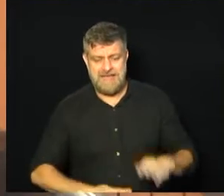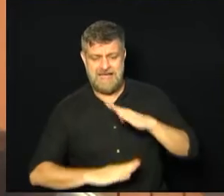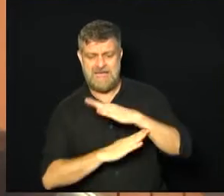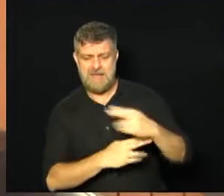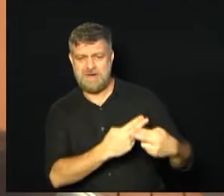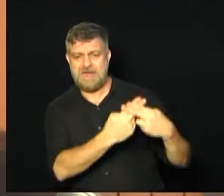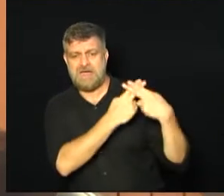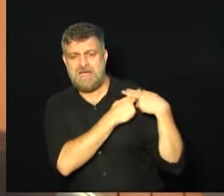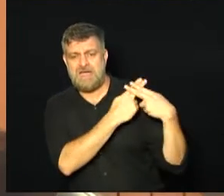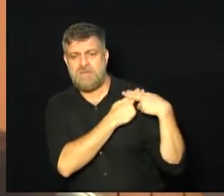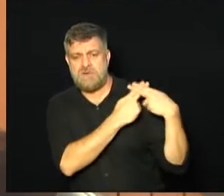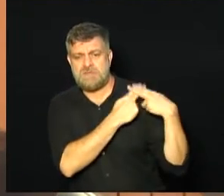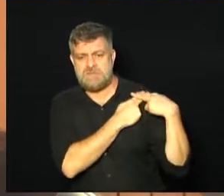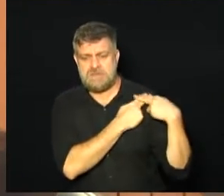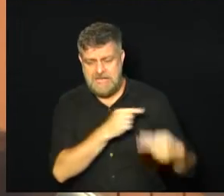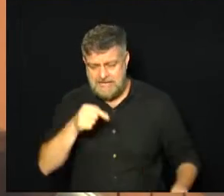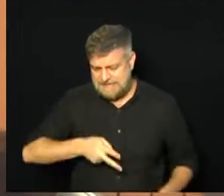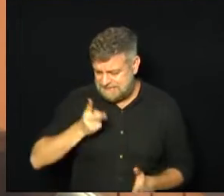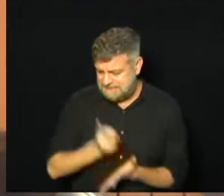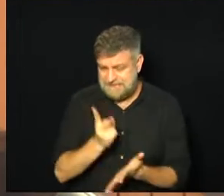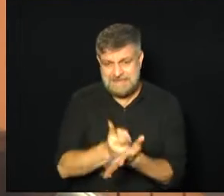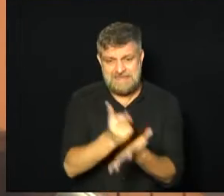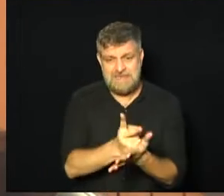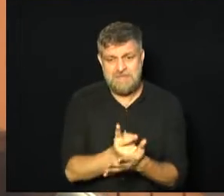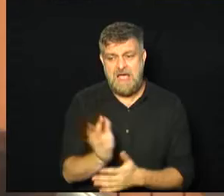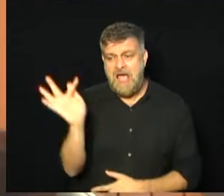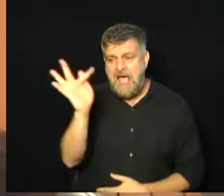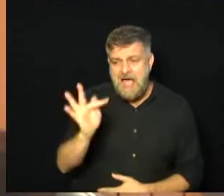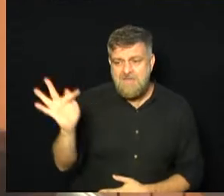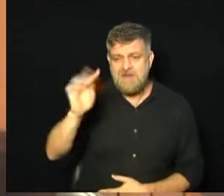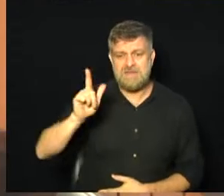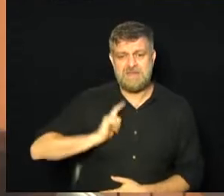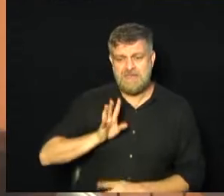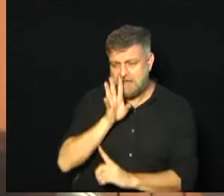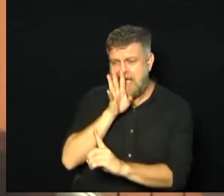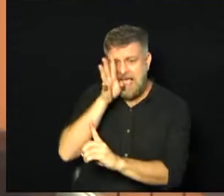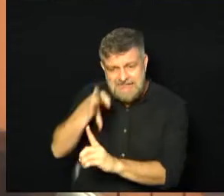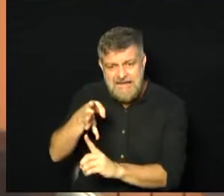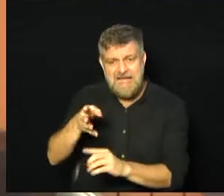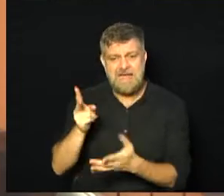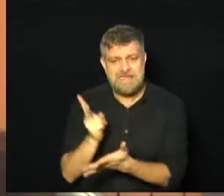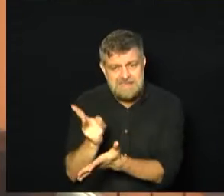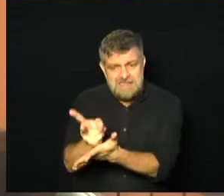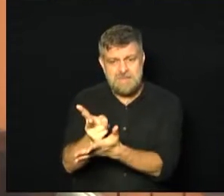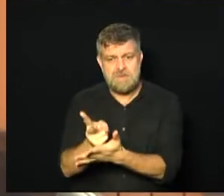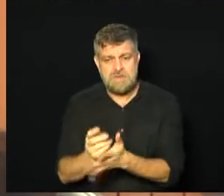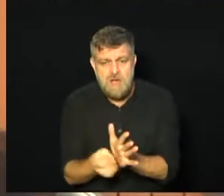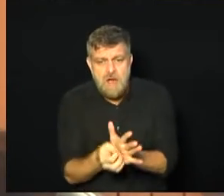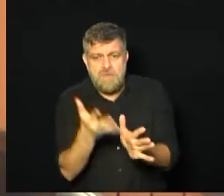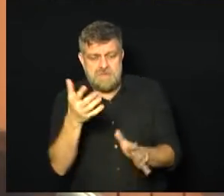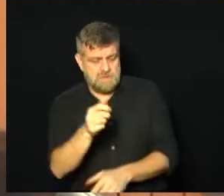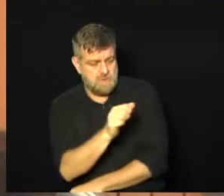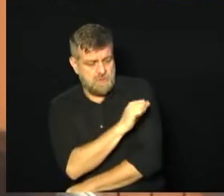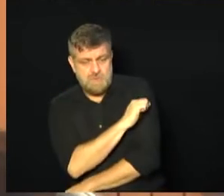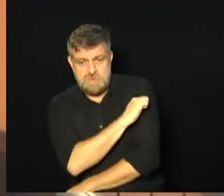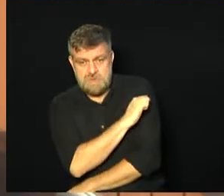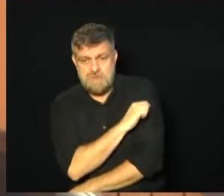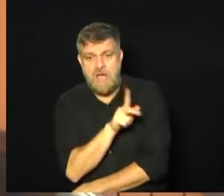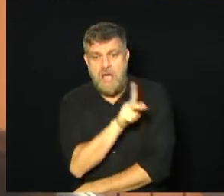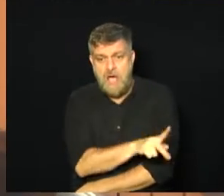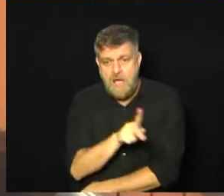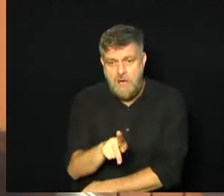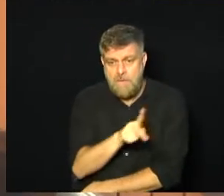porque é constante, a universidade também tem sido muito atacada. E, às vezes, quando os meus alunos, os